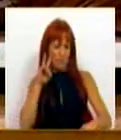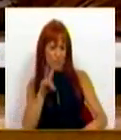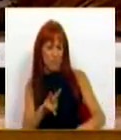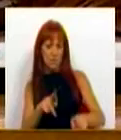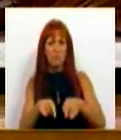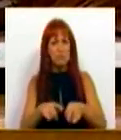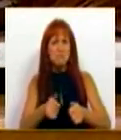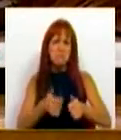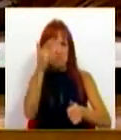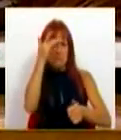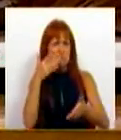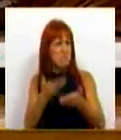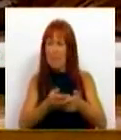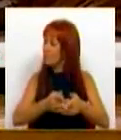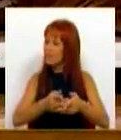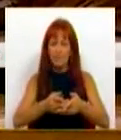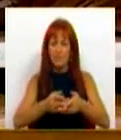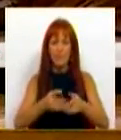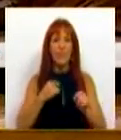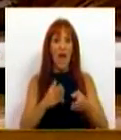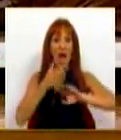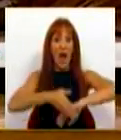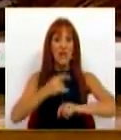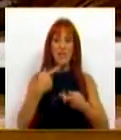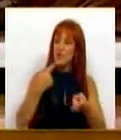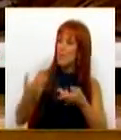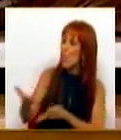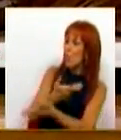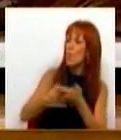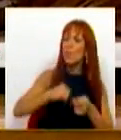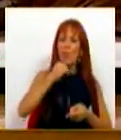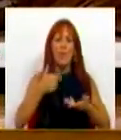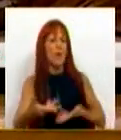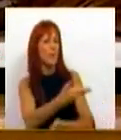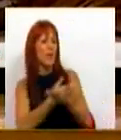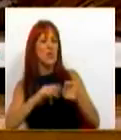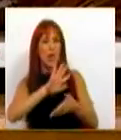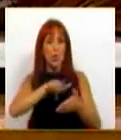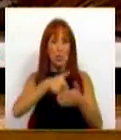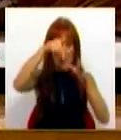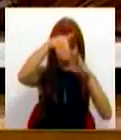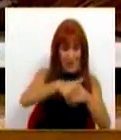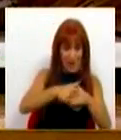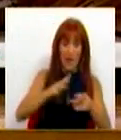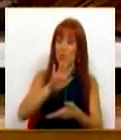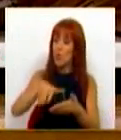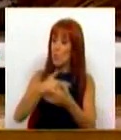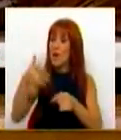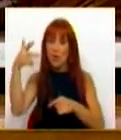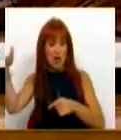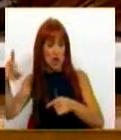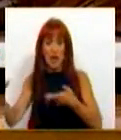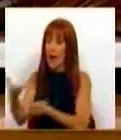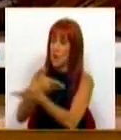vista, seriam os mais fáceis. Através de um diálogo permanente, no plano interno e no plano externo,